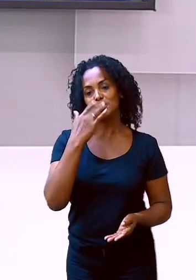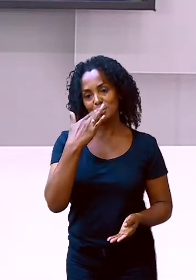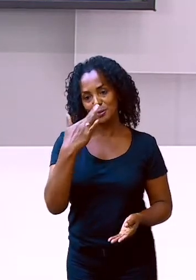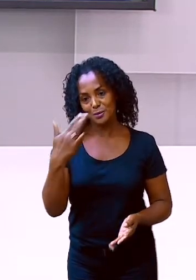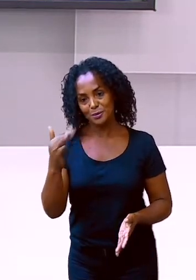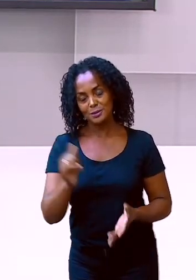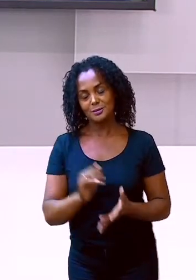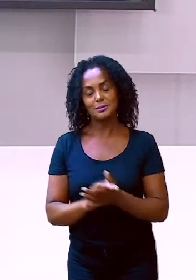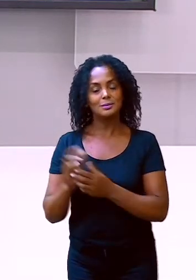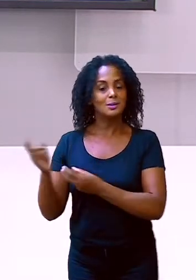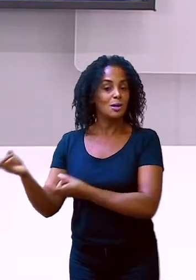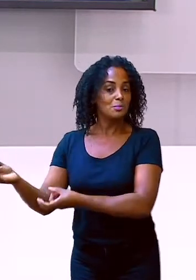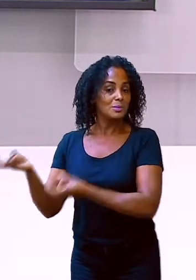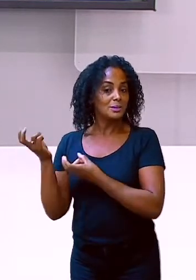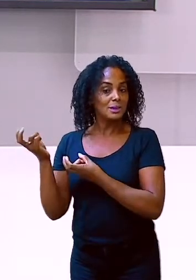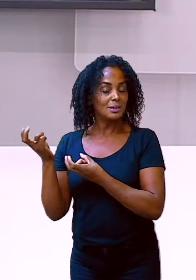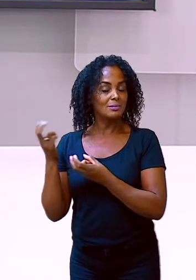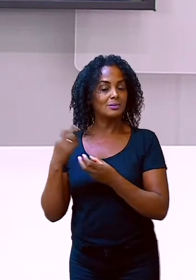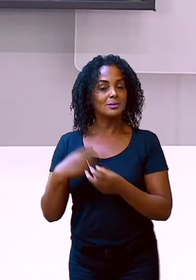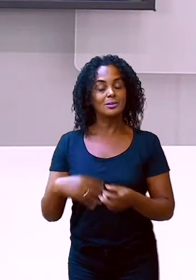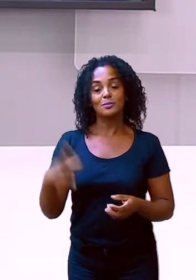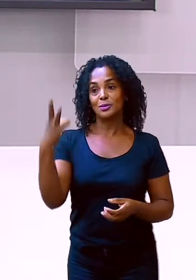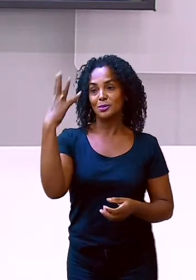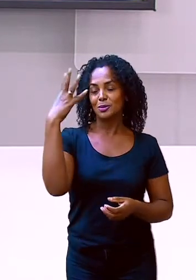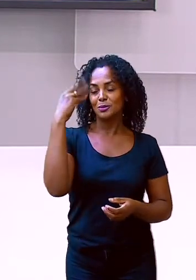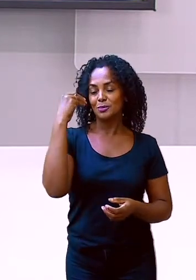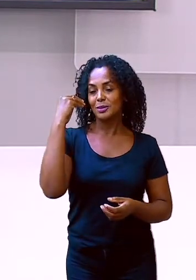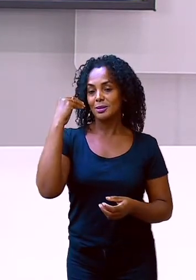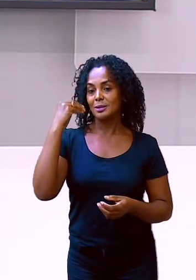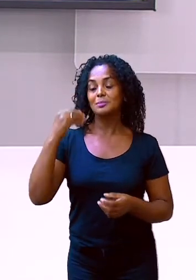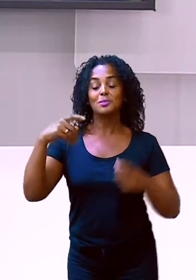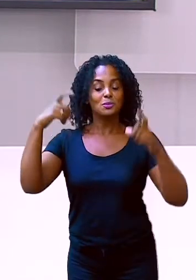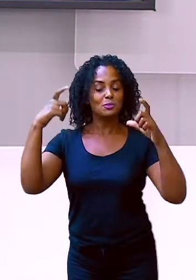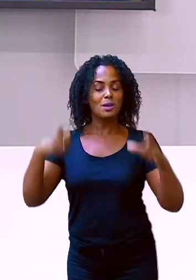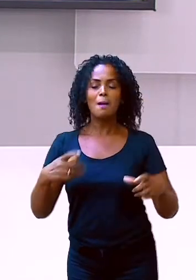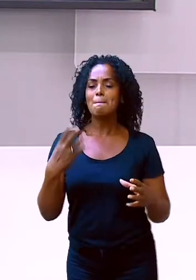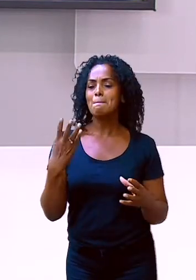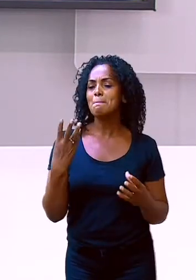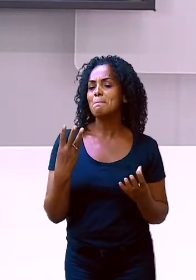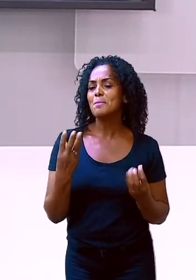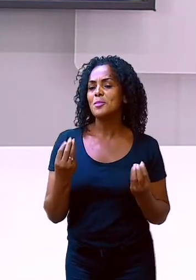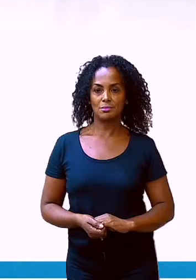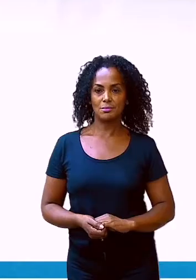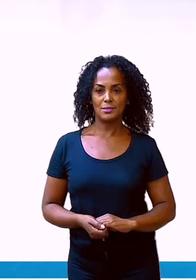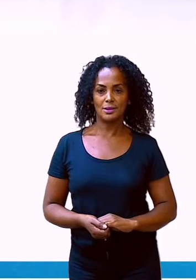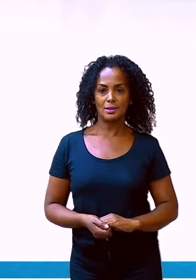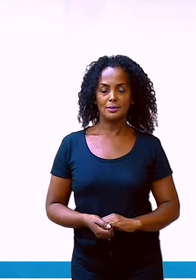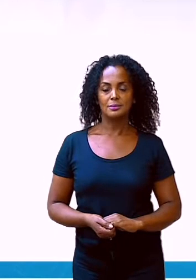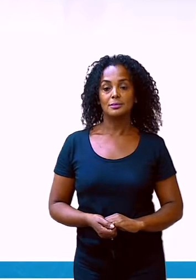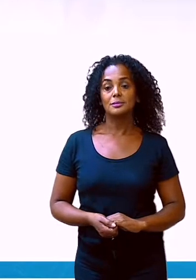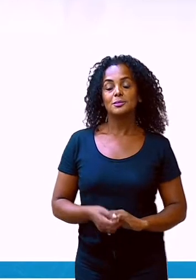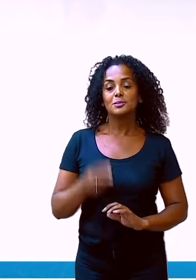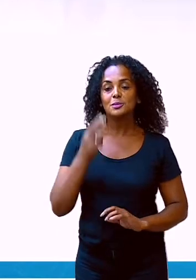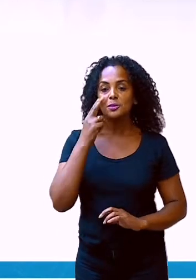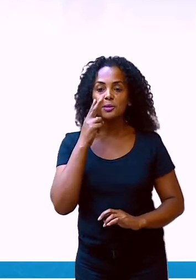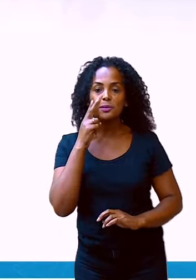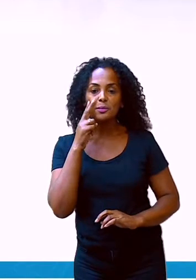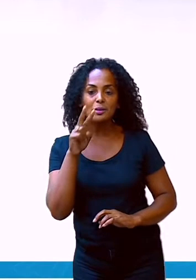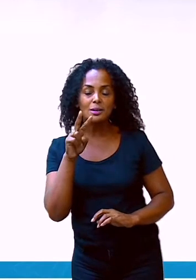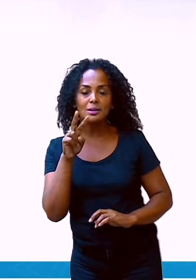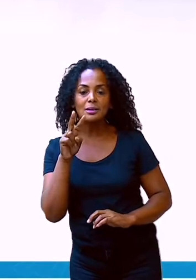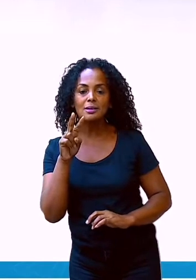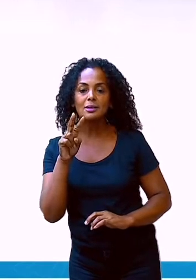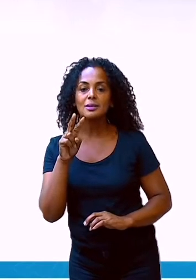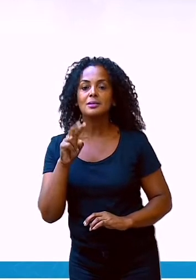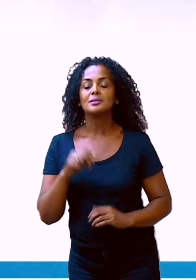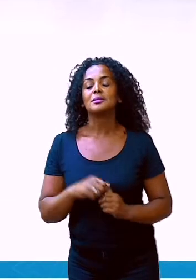E observe que essa fotografia é de um lugar muito especial para você e para mim. Olha, esta é a